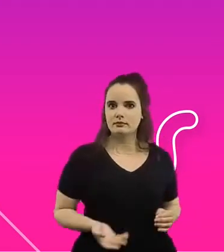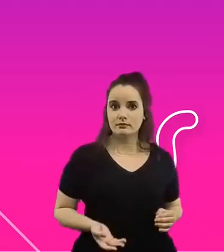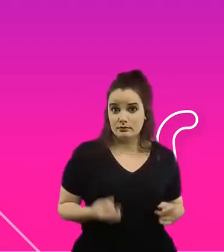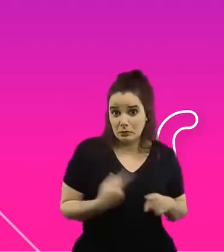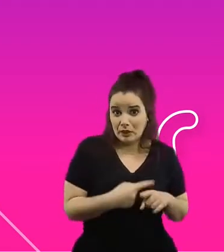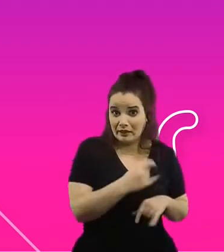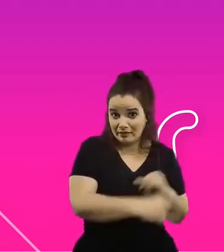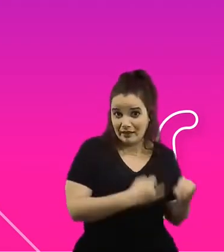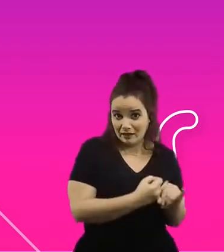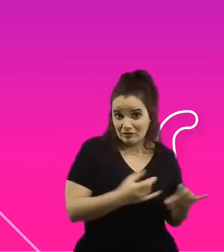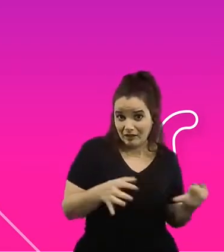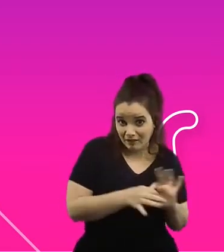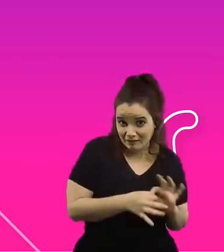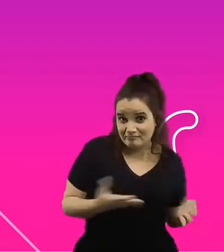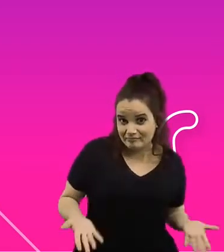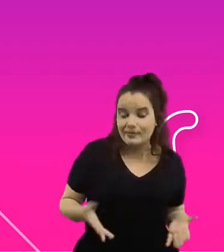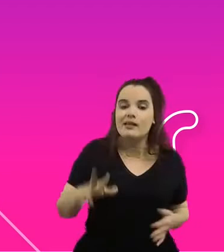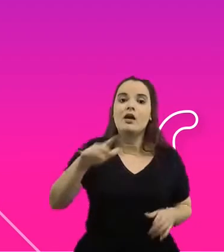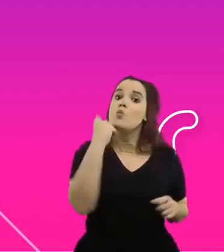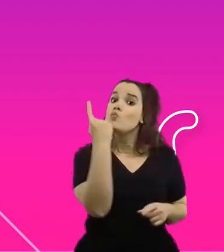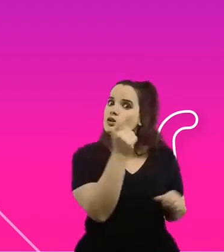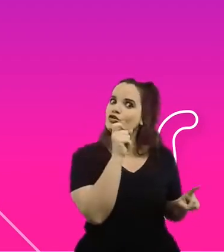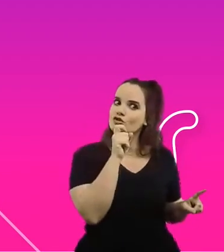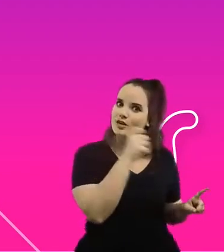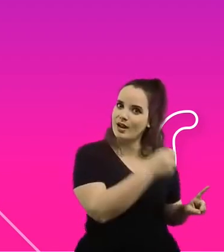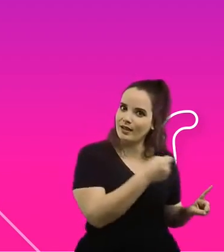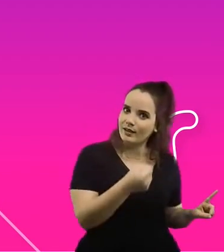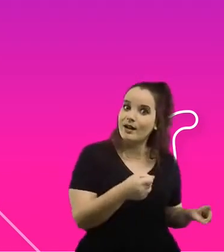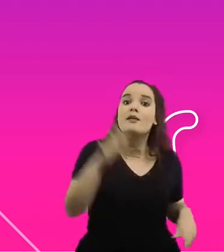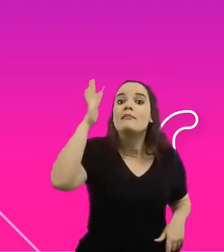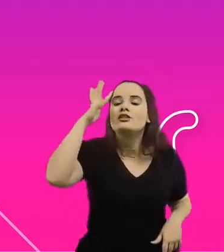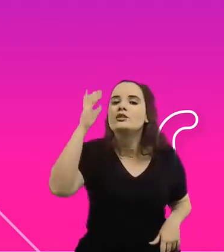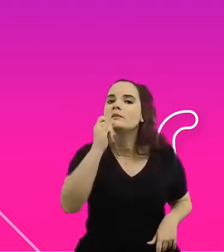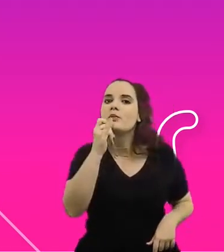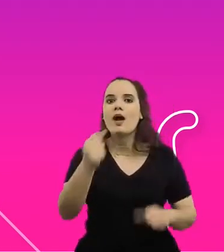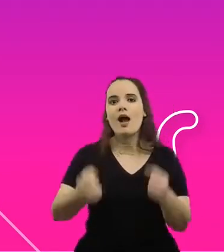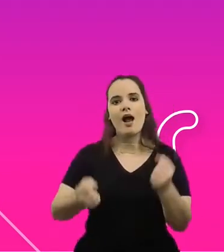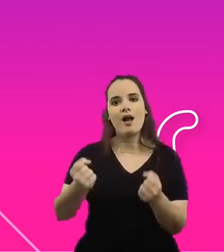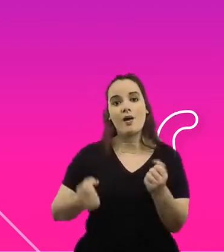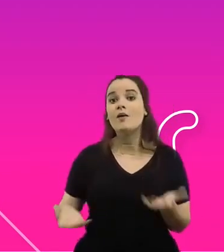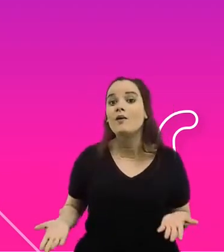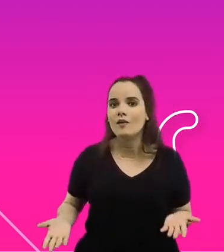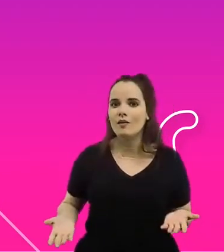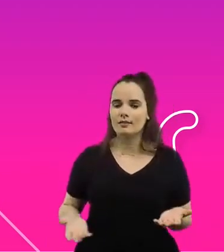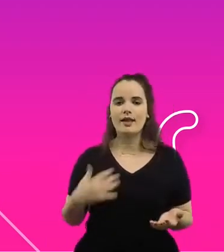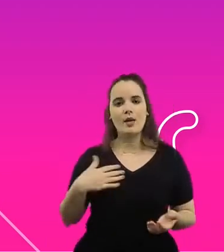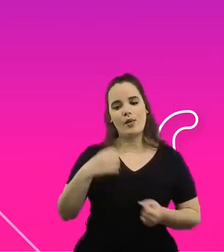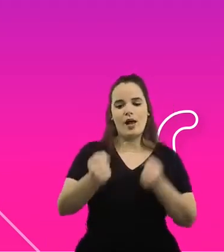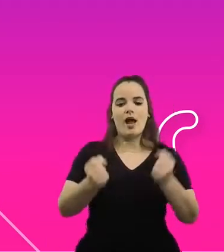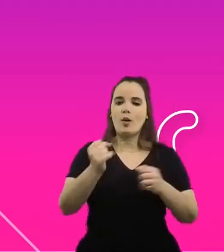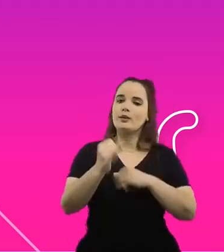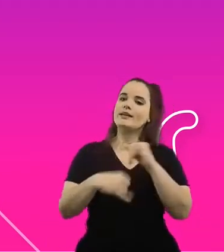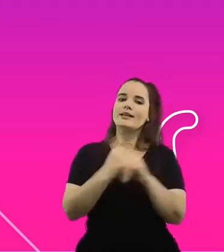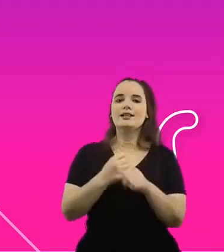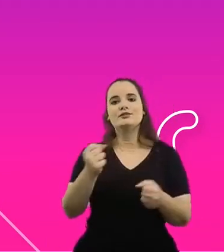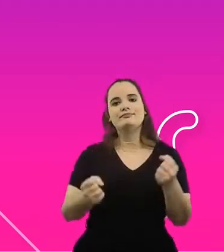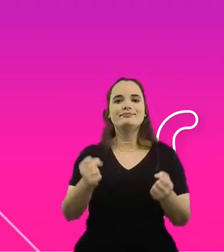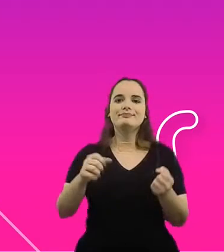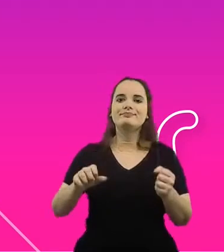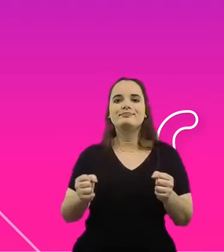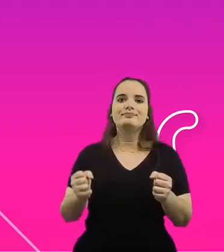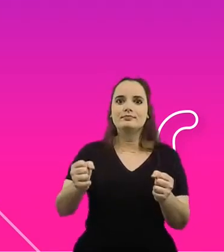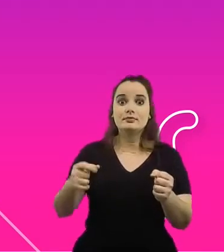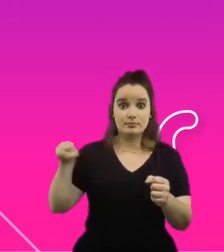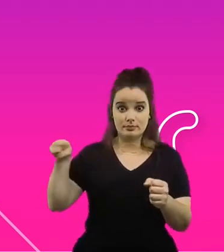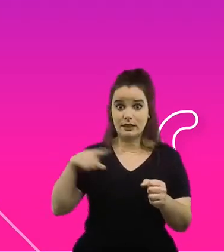pessoa consegue hackear o seu carro, certo? Você está com um carro conectado à internet e essa pessoa hackeou o seu carro. Imagina